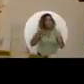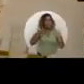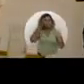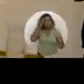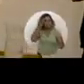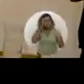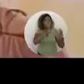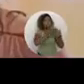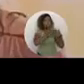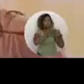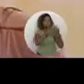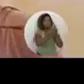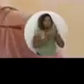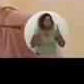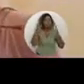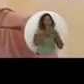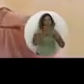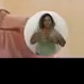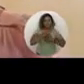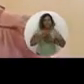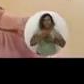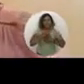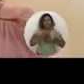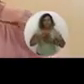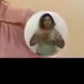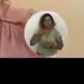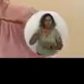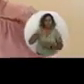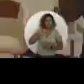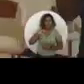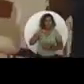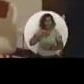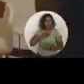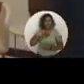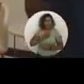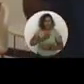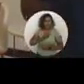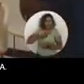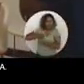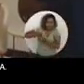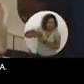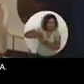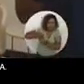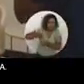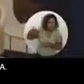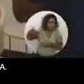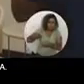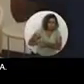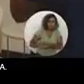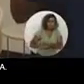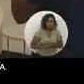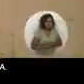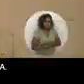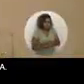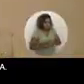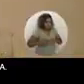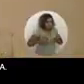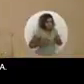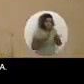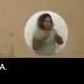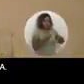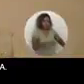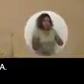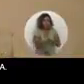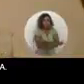aumenta e muito. Eu passei 10 anos da minha vida na Deltap combatendo a corrupção de forma